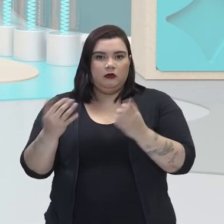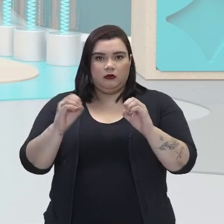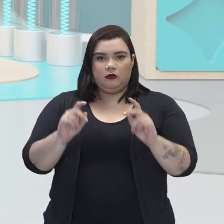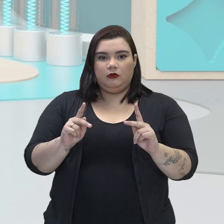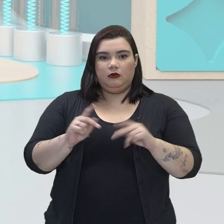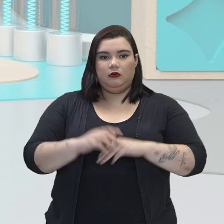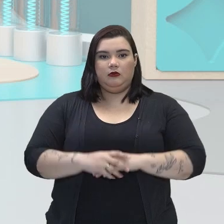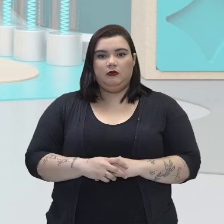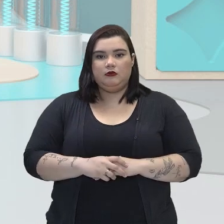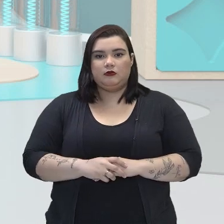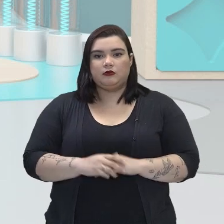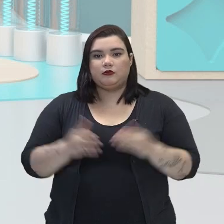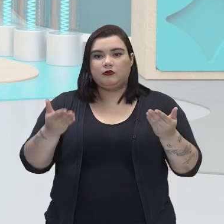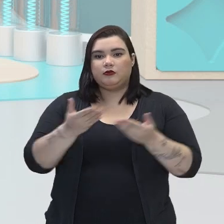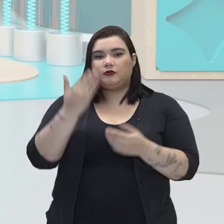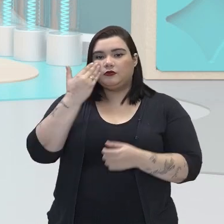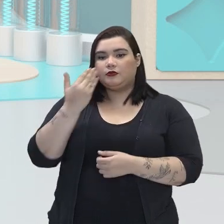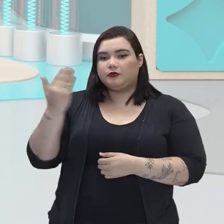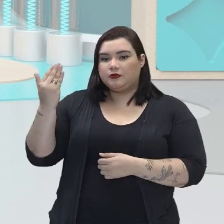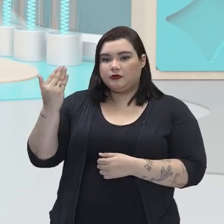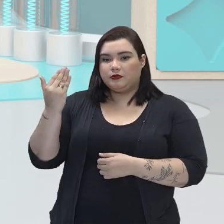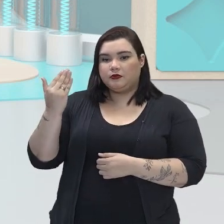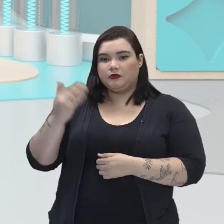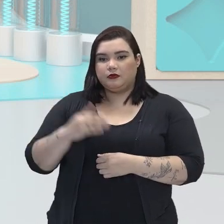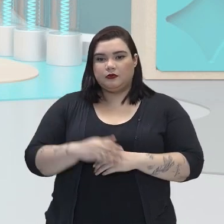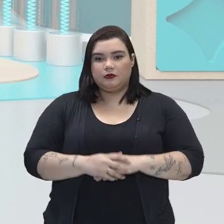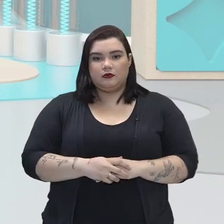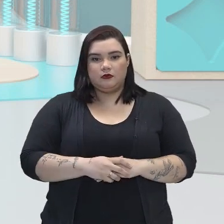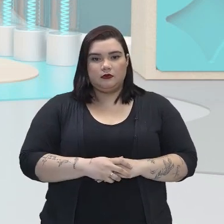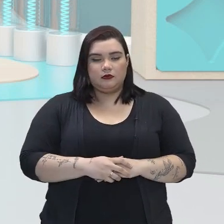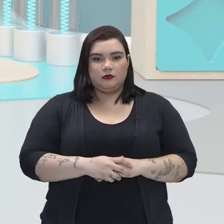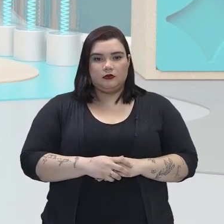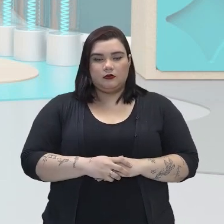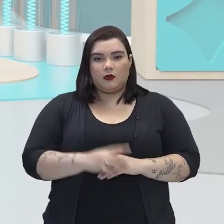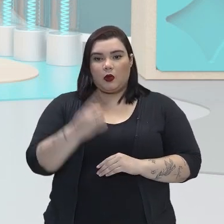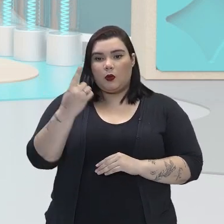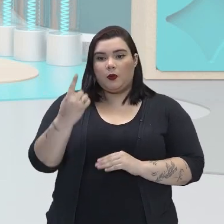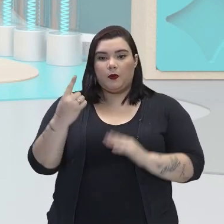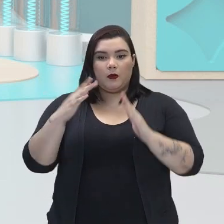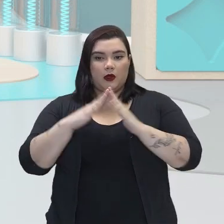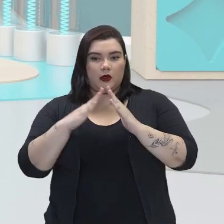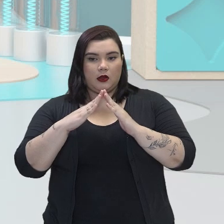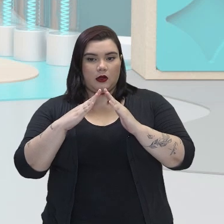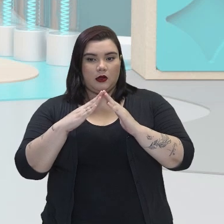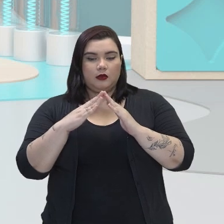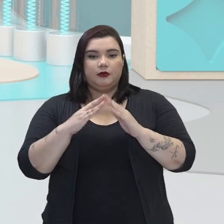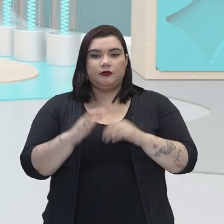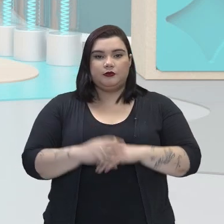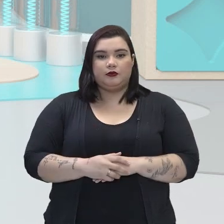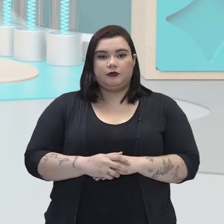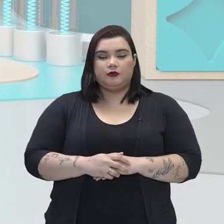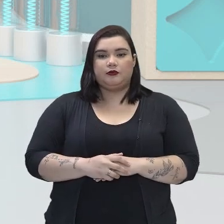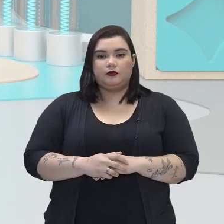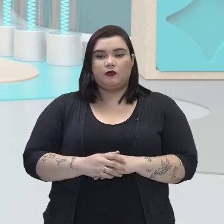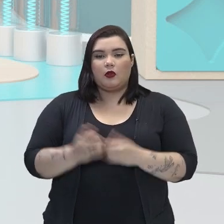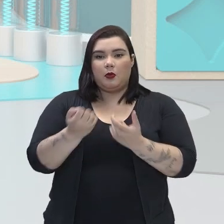próximo. Temos aqui one house, uma casa, e o plural,